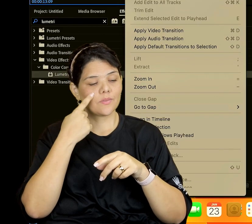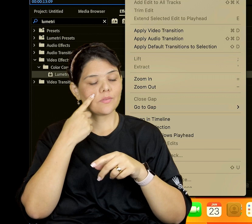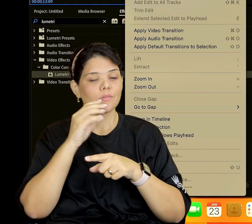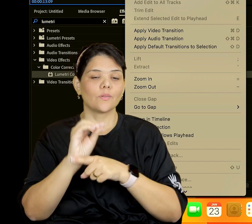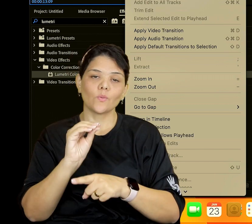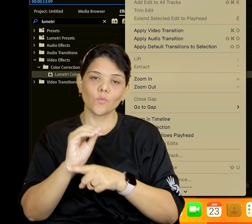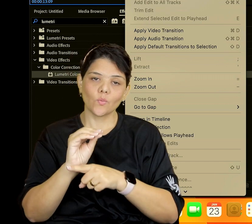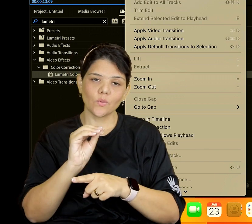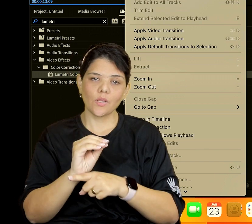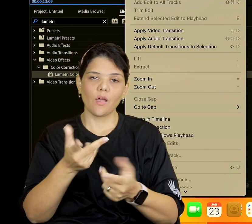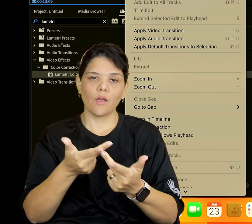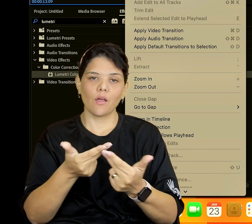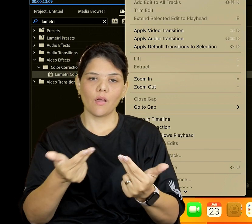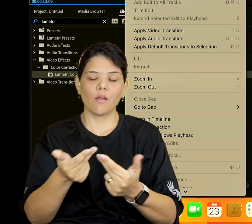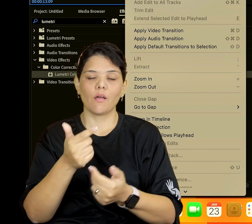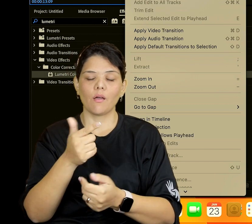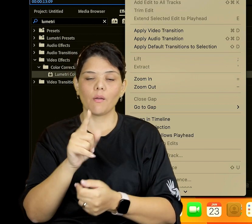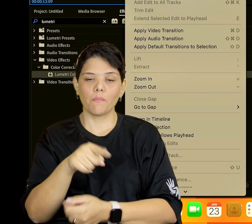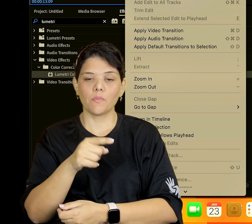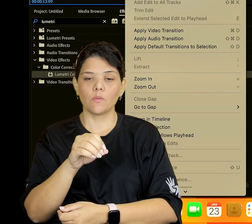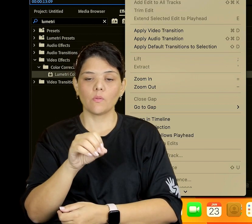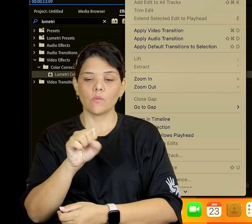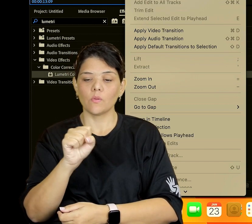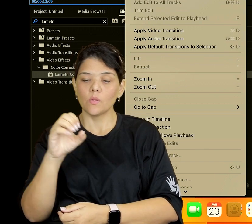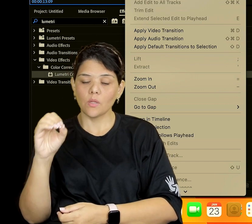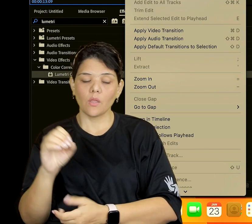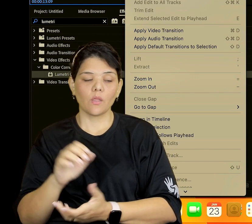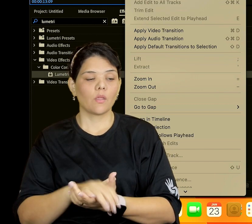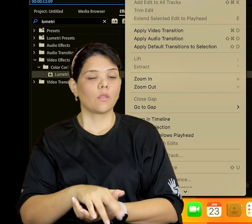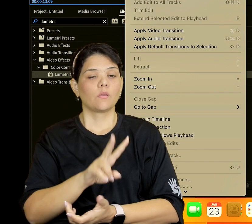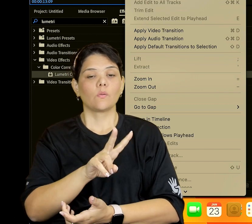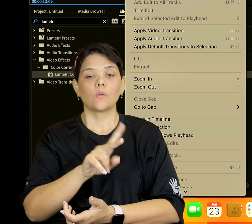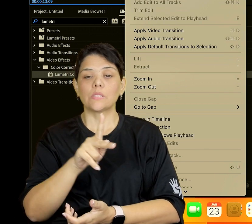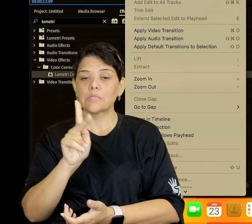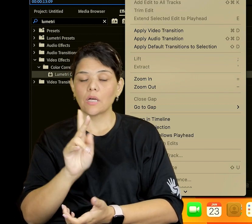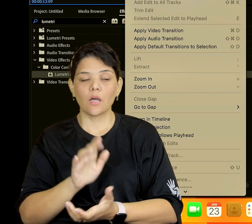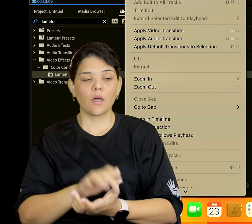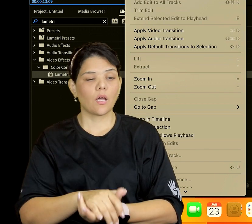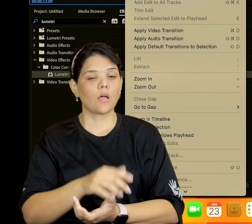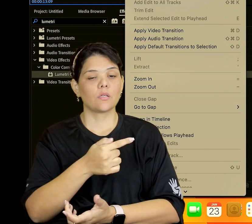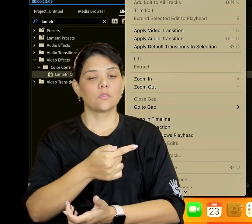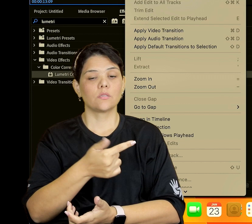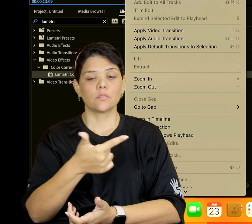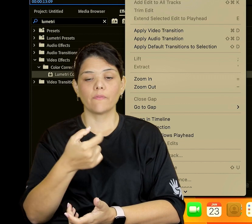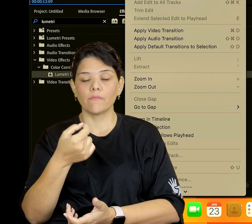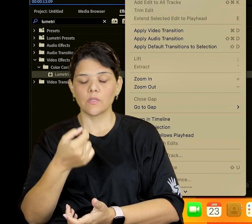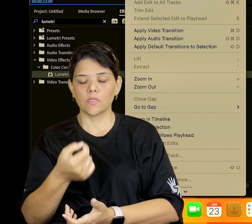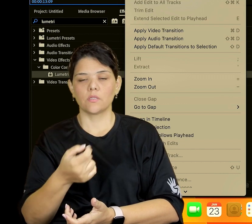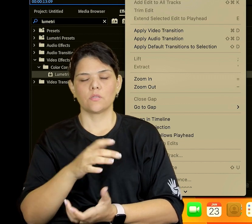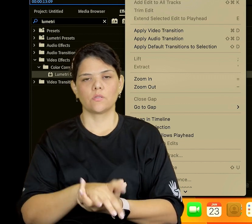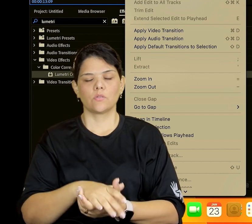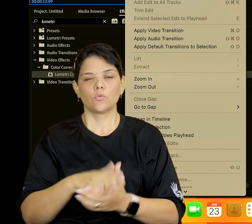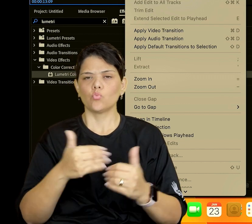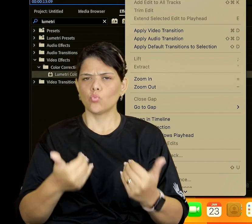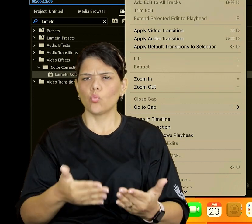gravado em 1080, esse vídeo foi gravado em 2K, esse vídeo foi gravado em 720. E a gente marca